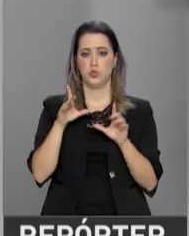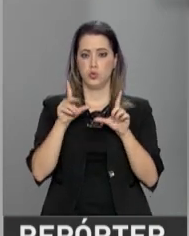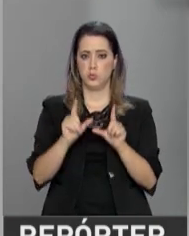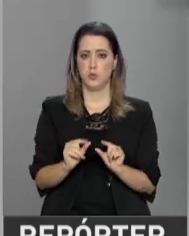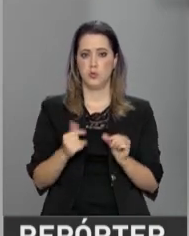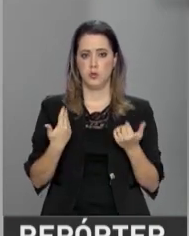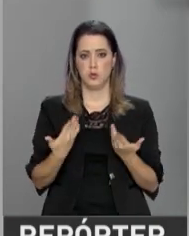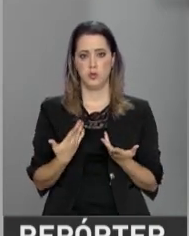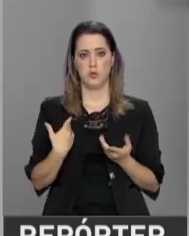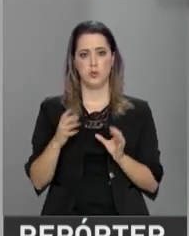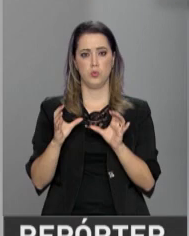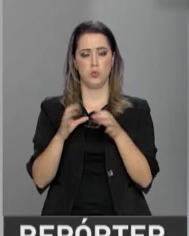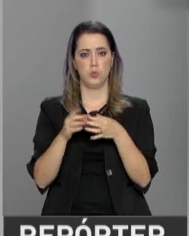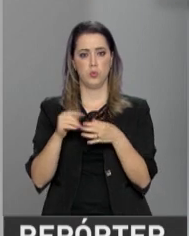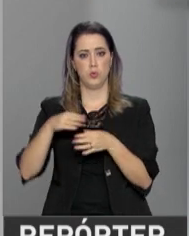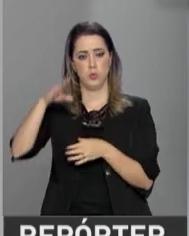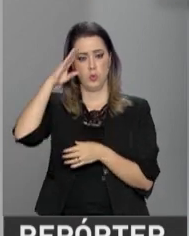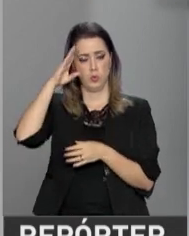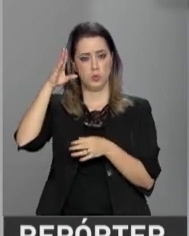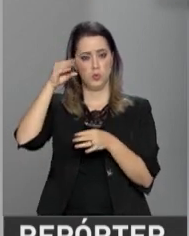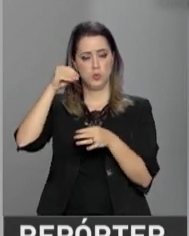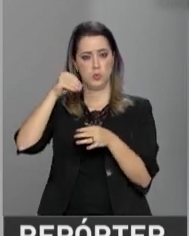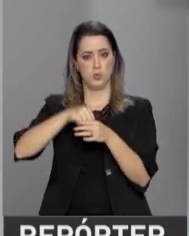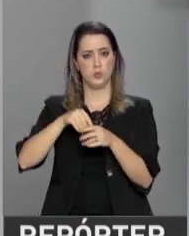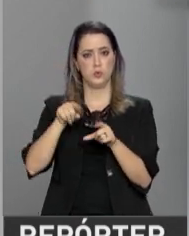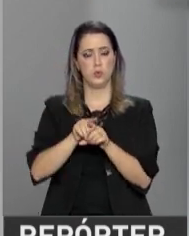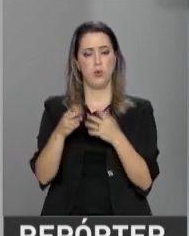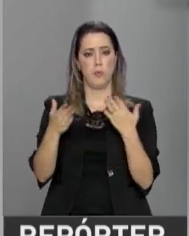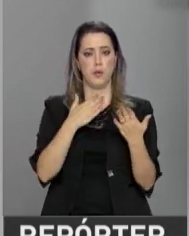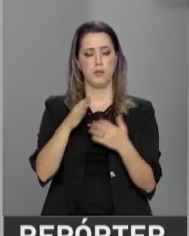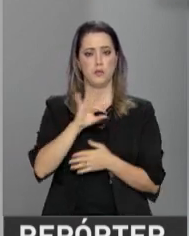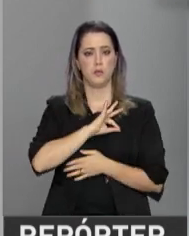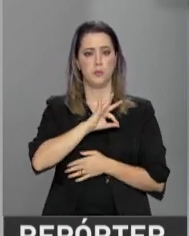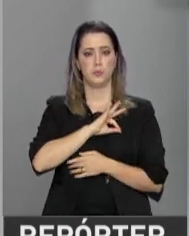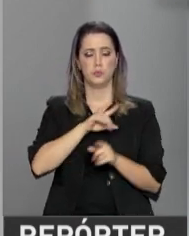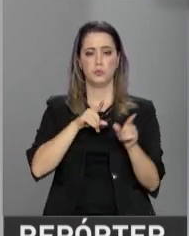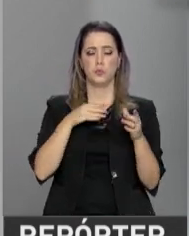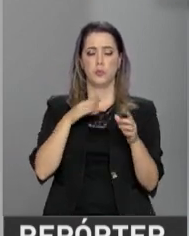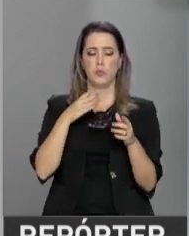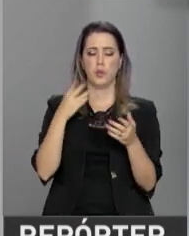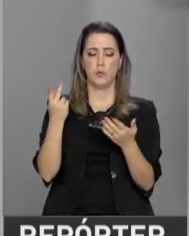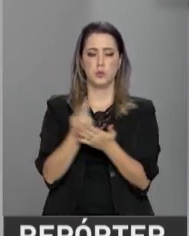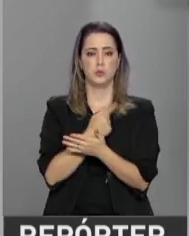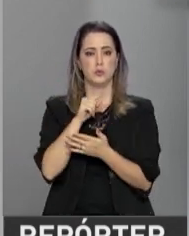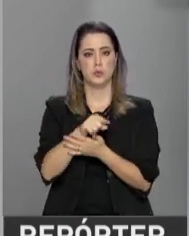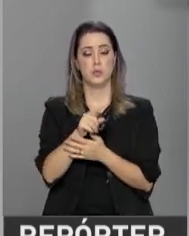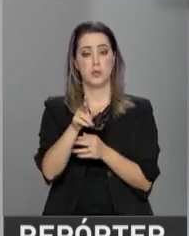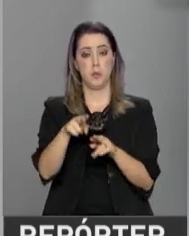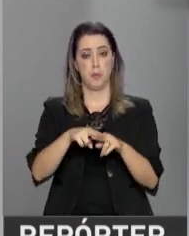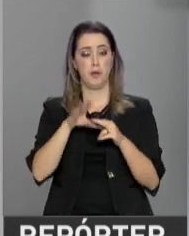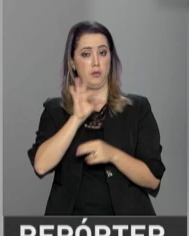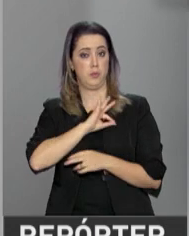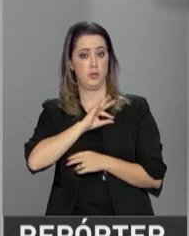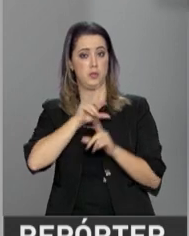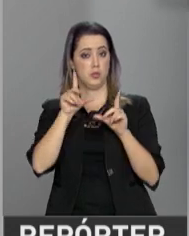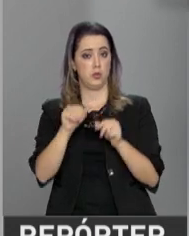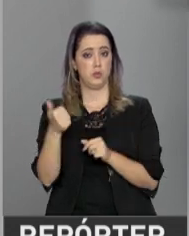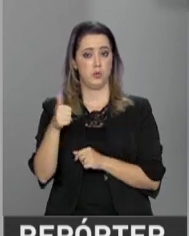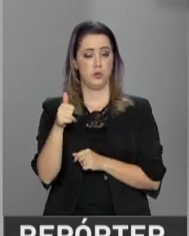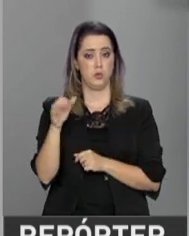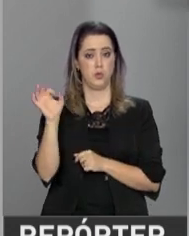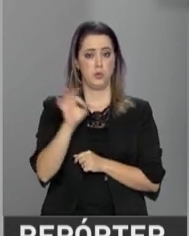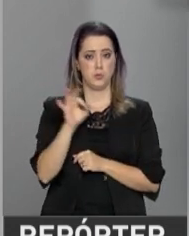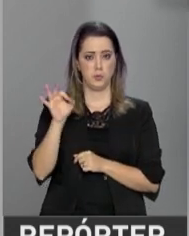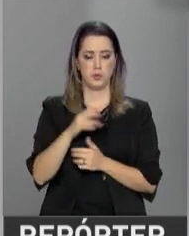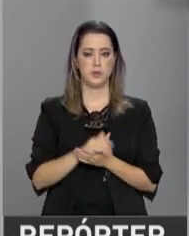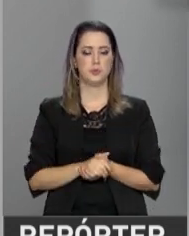intervenção policial caíram mais de 11 por cento quando se compara março de 2017 com o mesmo mês deste ano pelo twitter o presidente michel